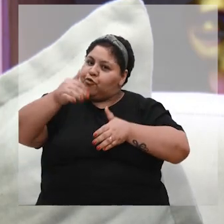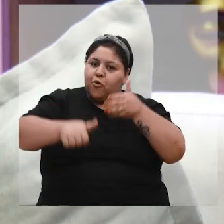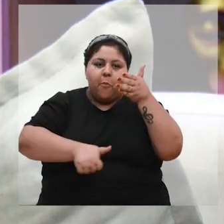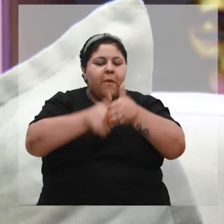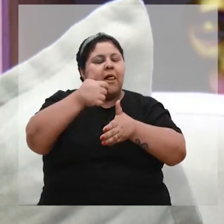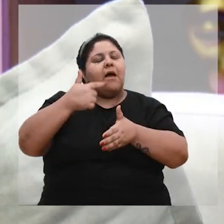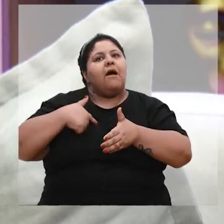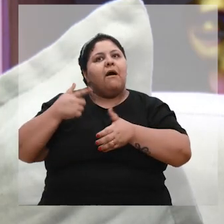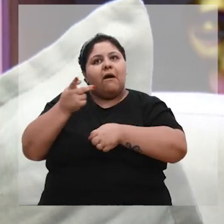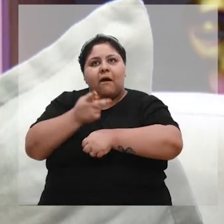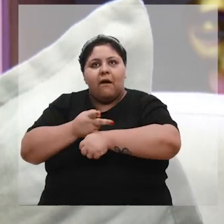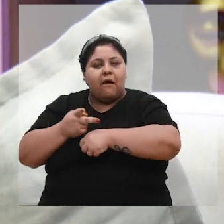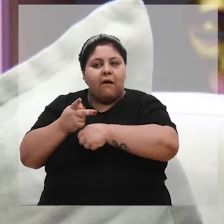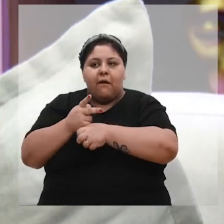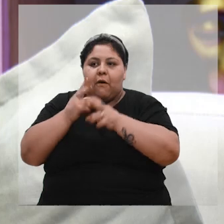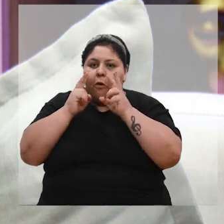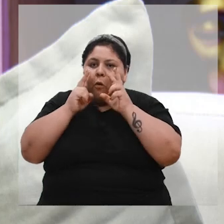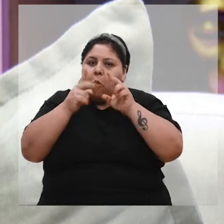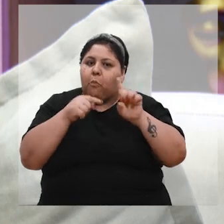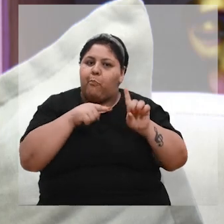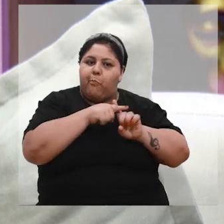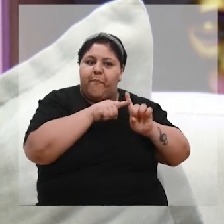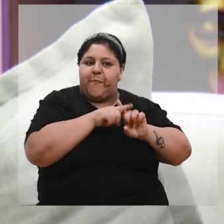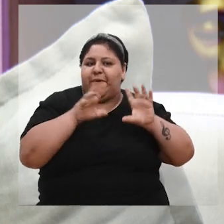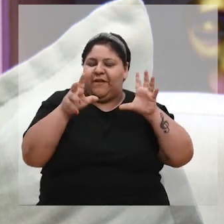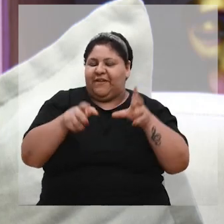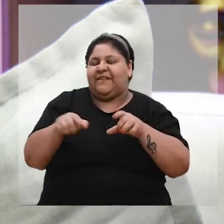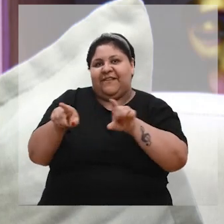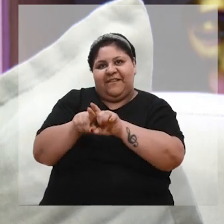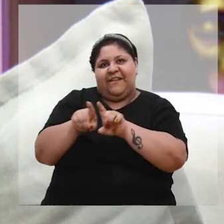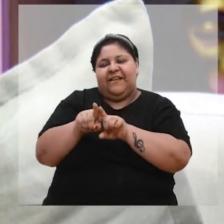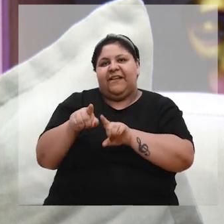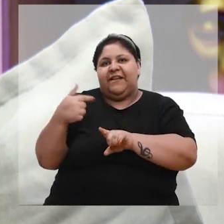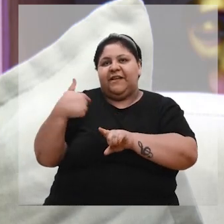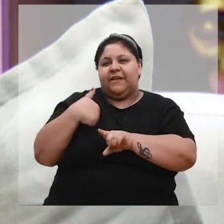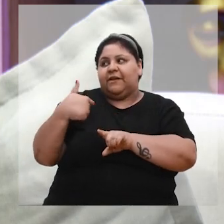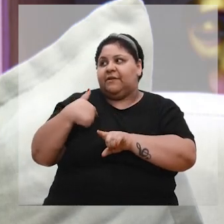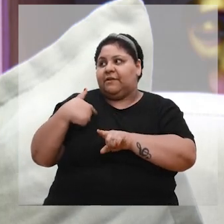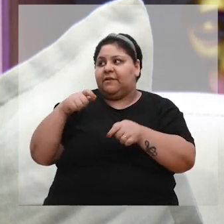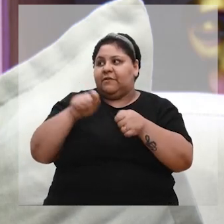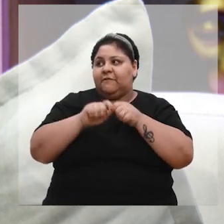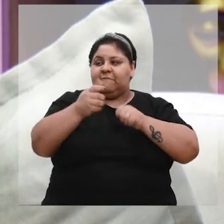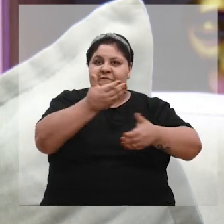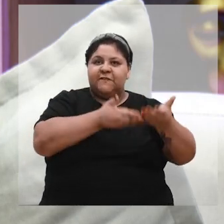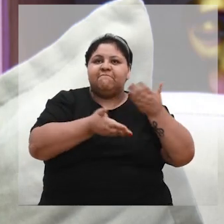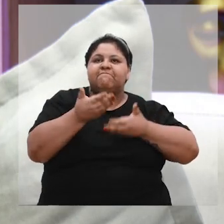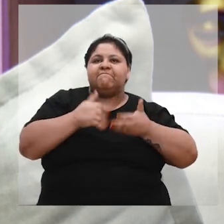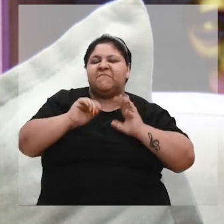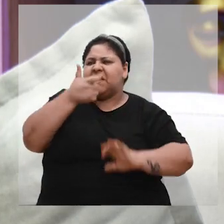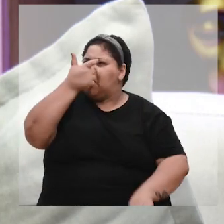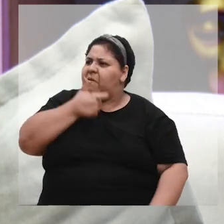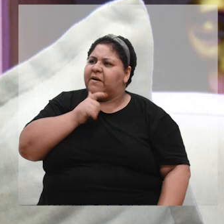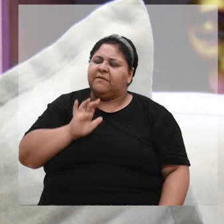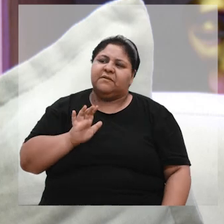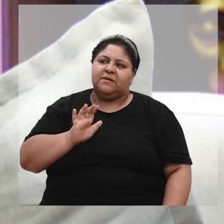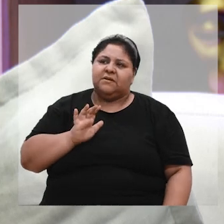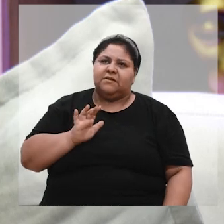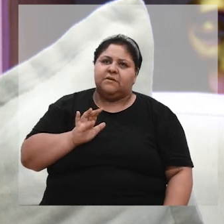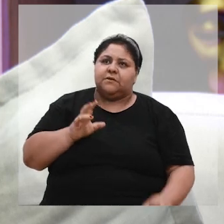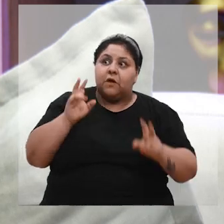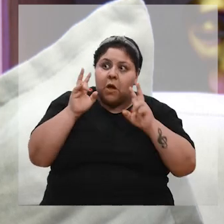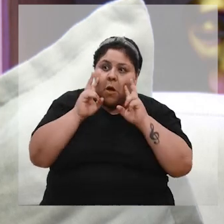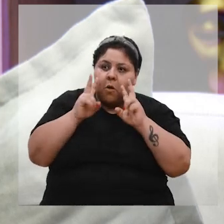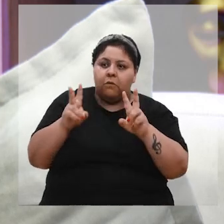sabe? Eu procurei sempre olhar muito positivamente, assim, para tudo, inclusive quando eu tava fazendo tratamento, assim, eu acho